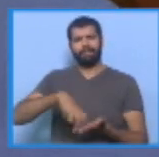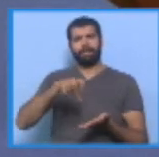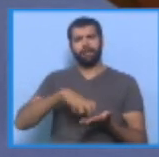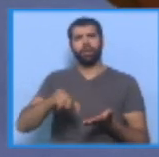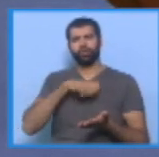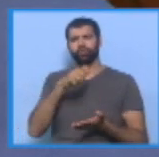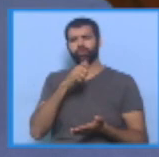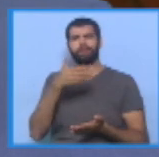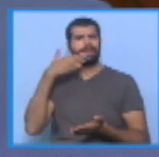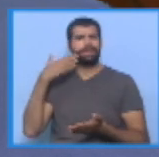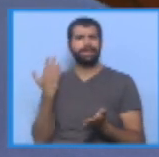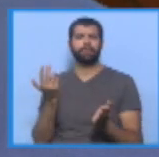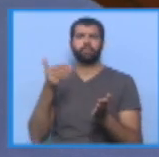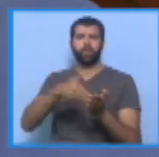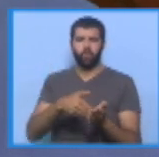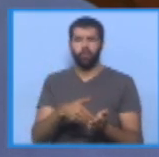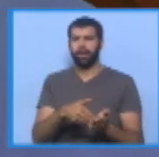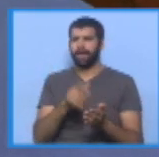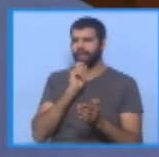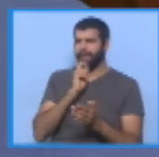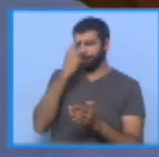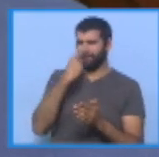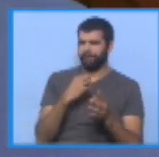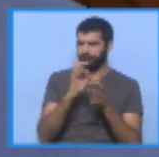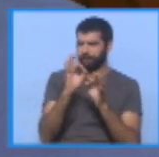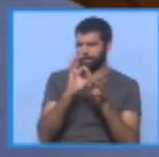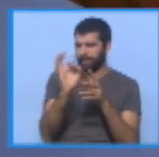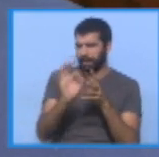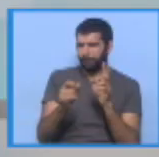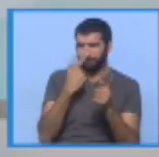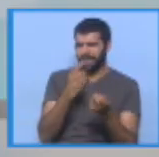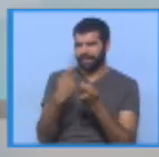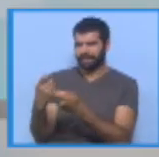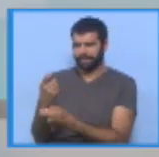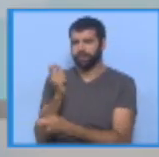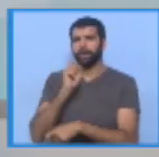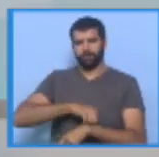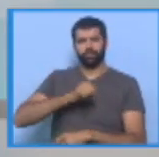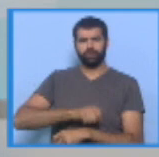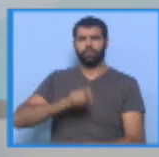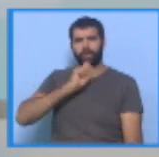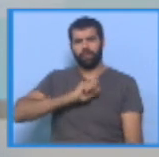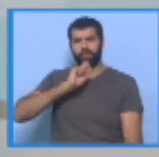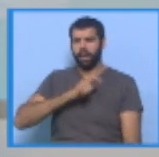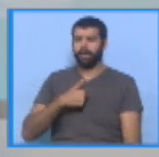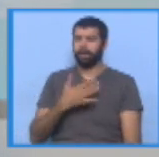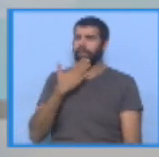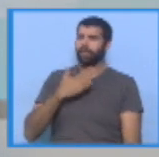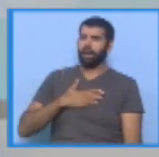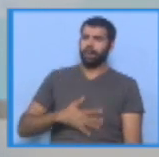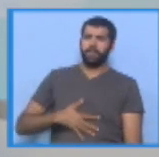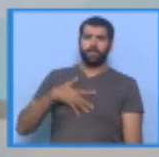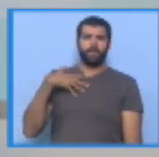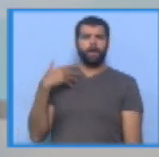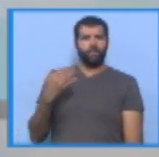tão cedo àquele santuário? Sim, é possível e de facto é bastante emocionante, bastante